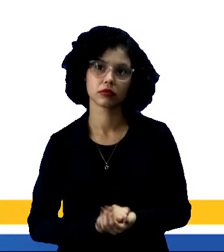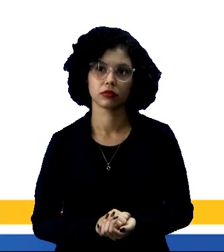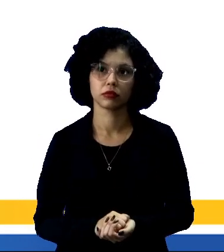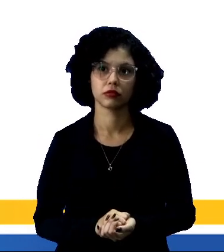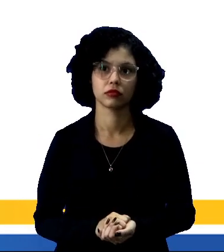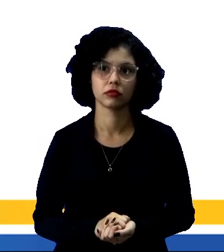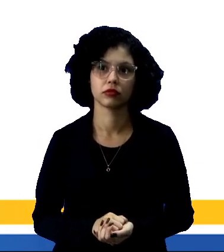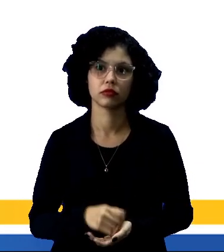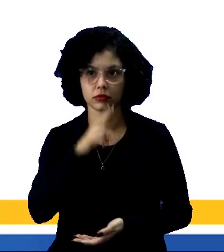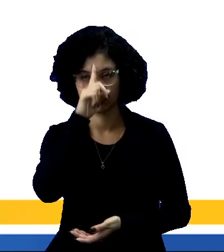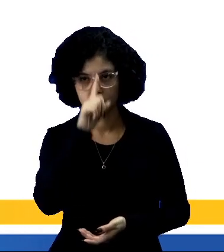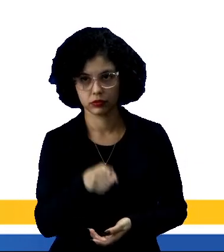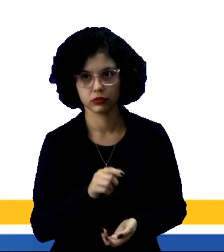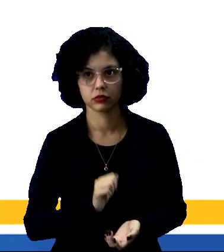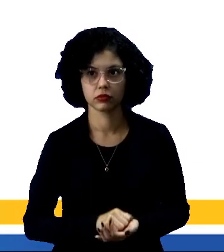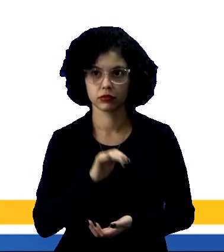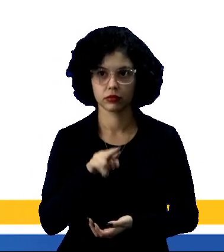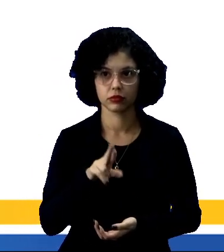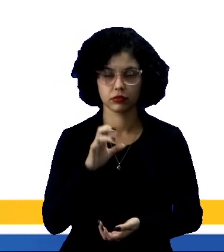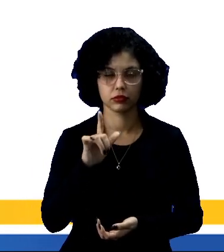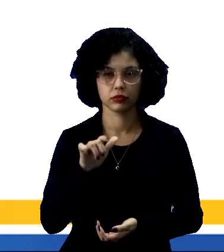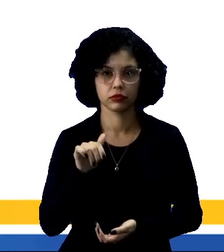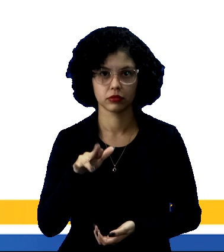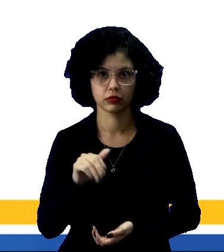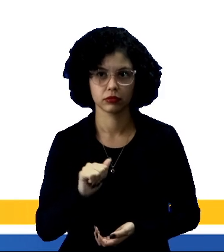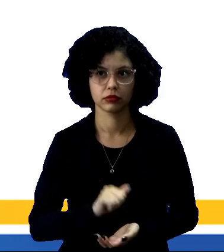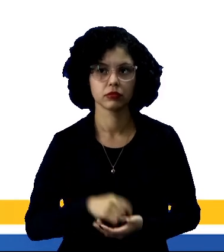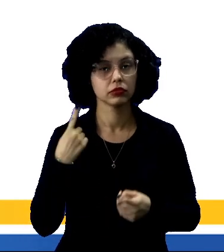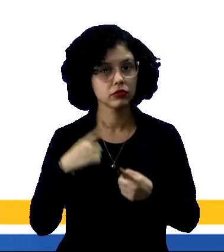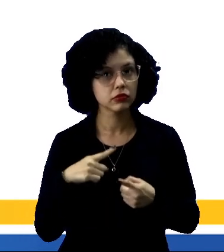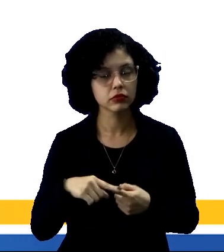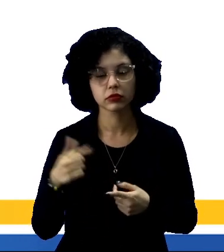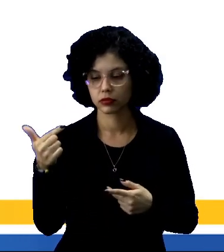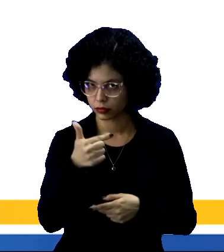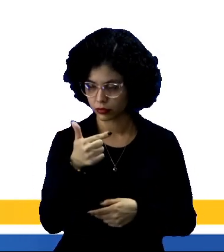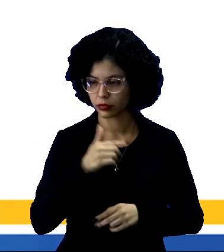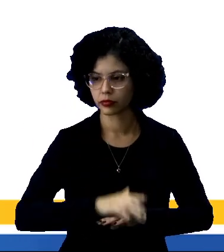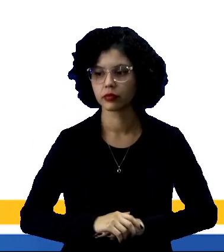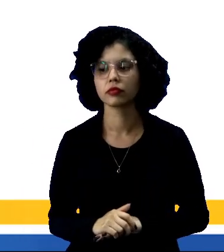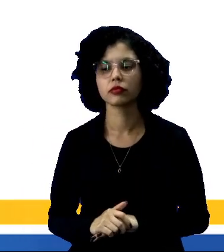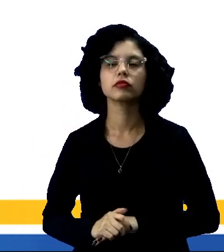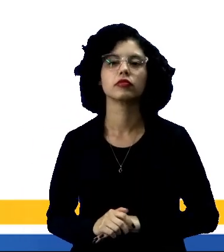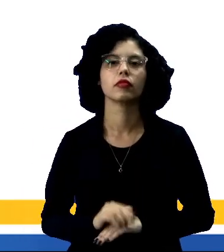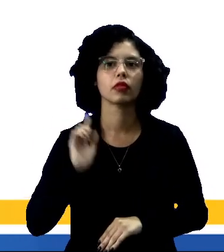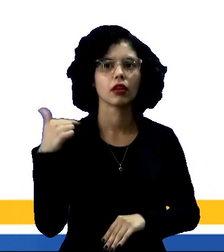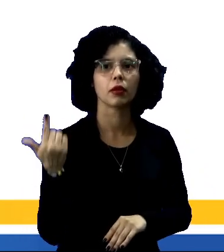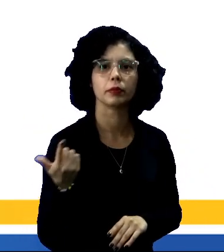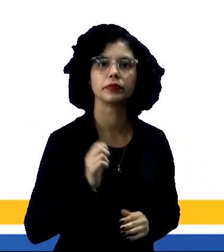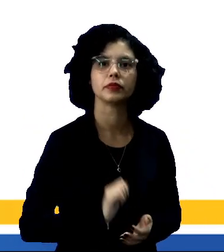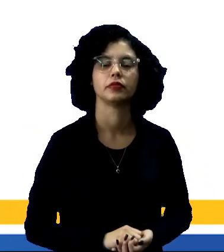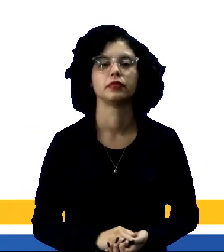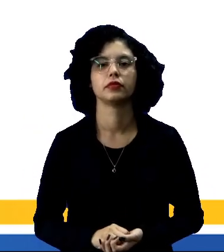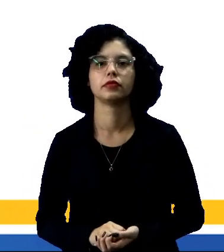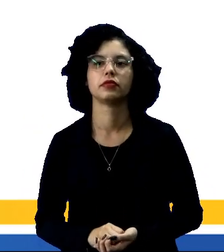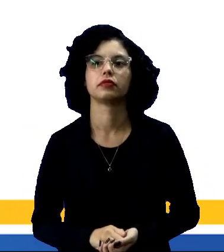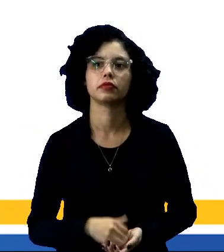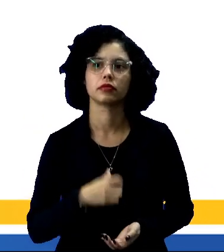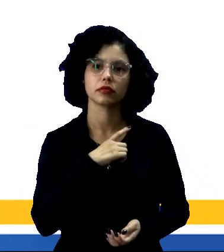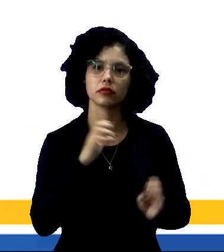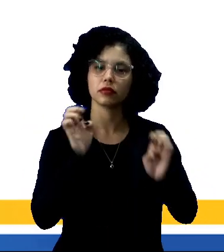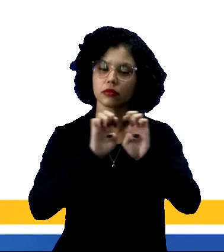excelentíssimos senhores Pedro Leal e Noel Lima, porque são dois. E após isso, gente, o que